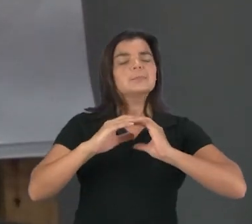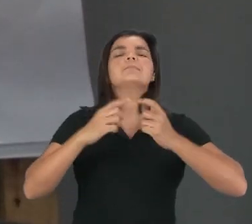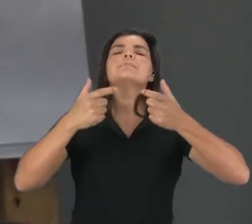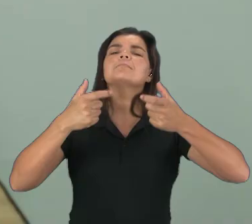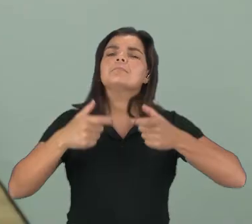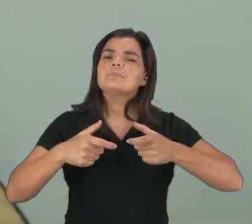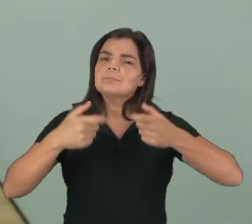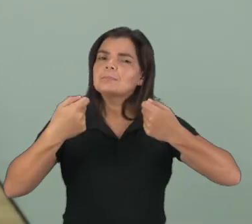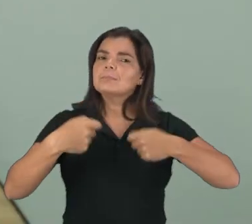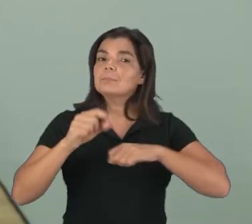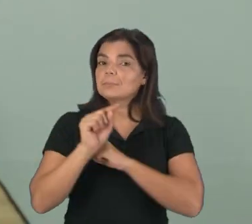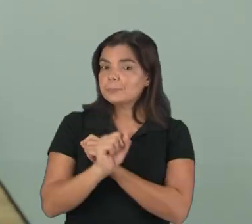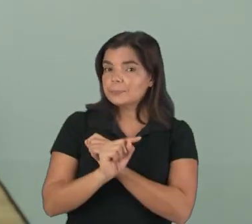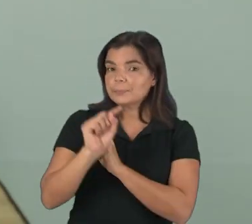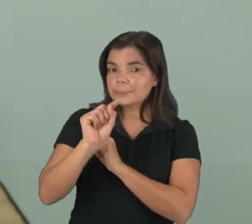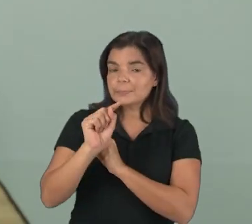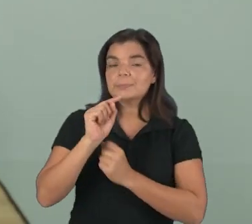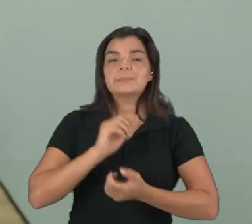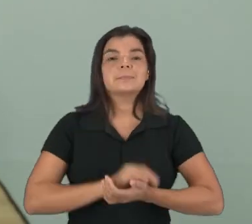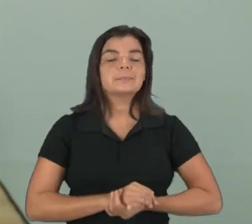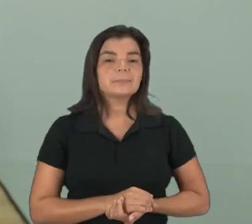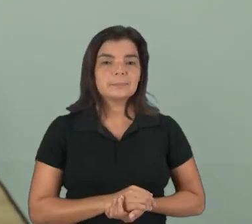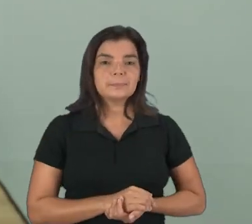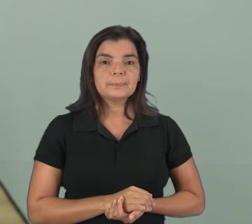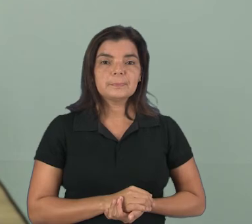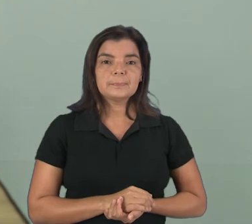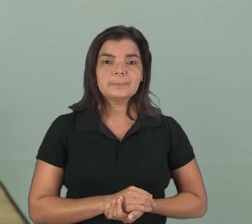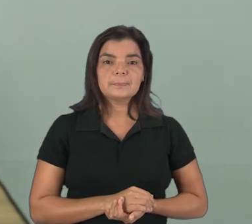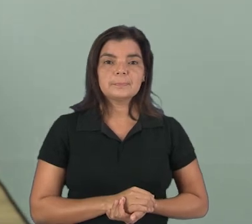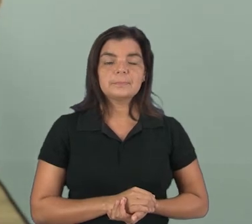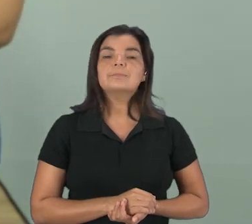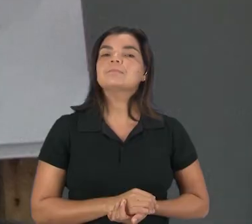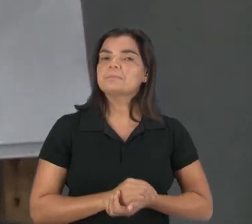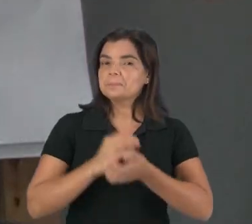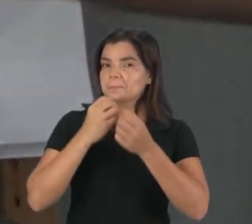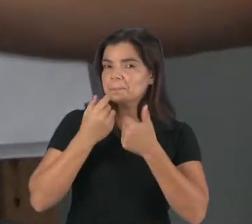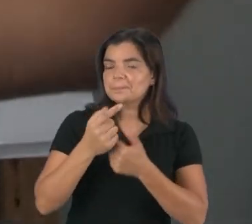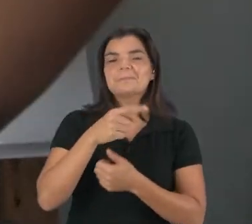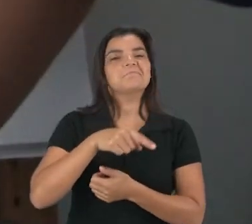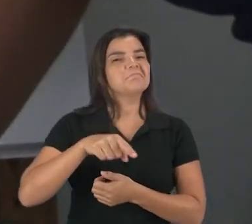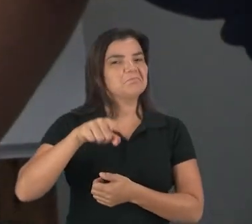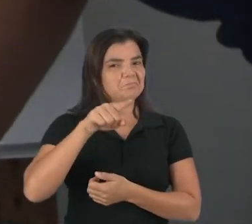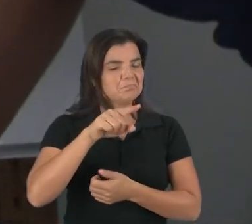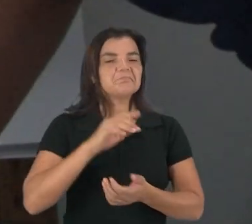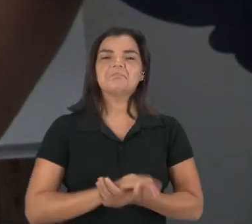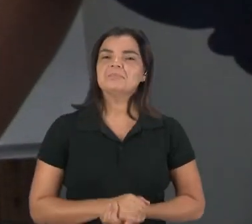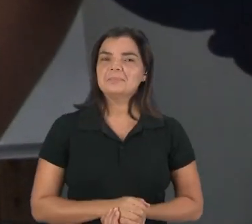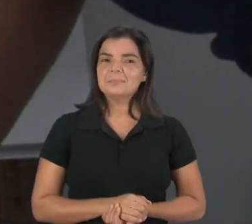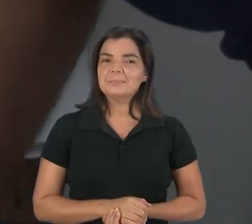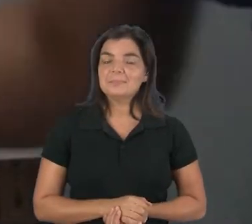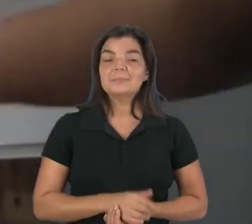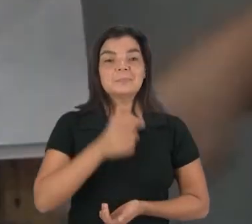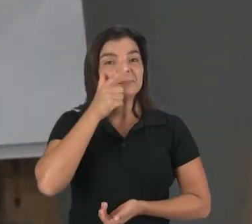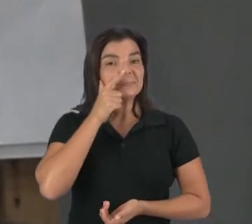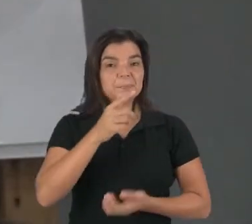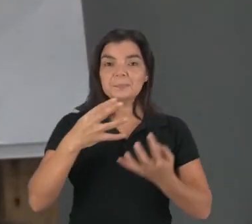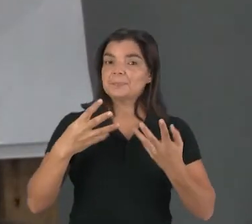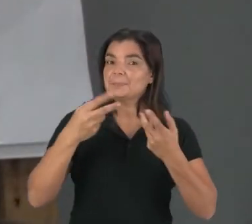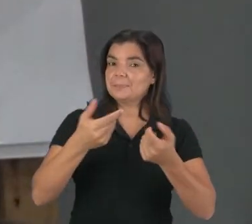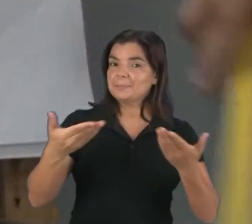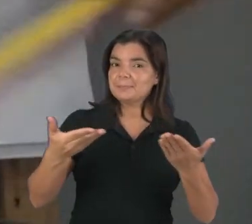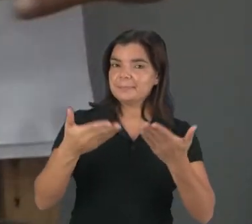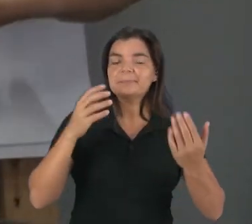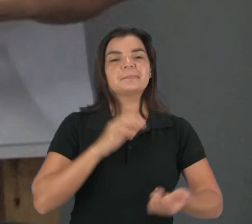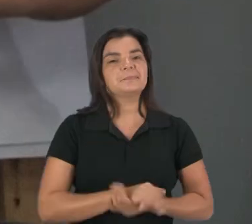onde precisa ser posto o acento agudo, turminha? Muito bem, vocês estão acertando todas